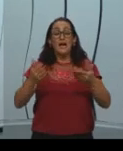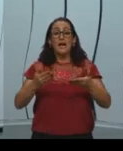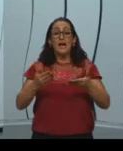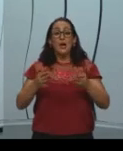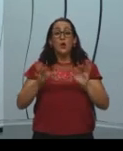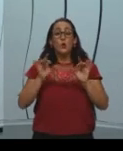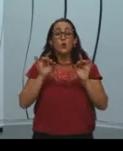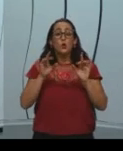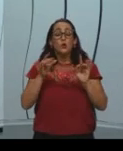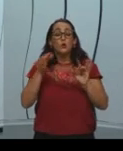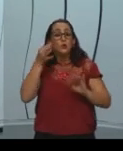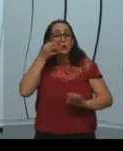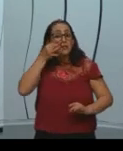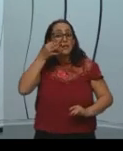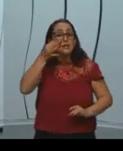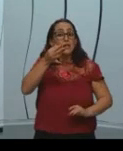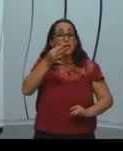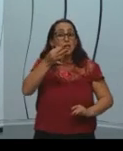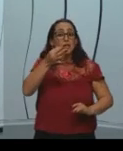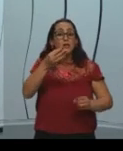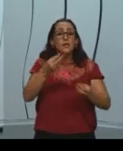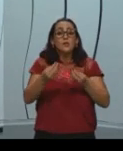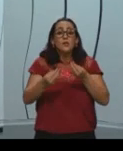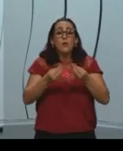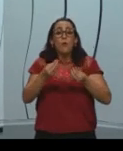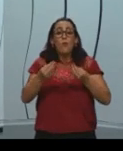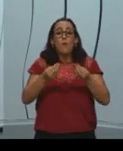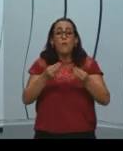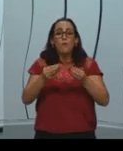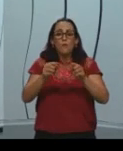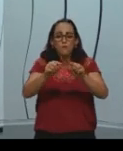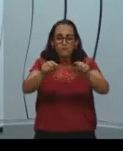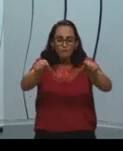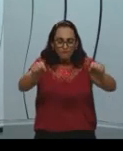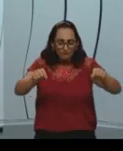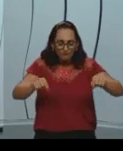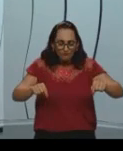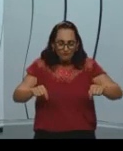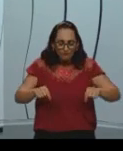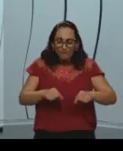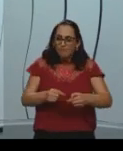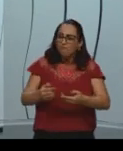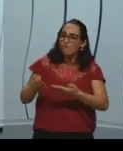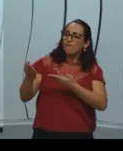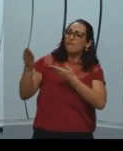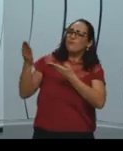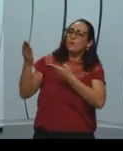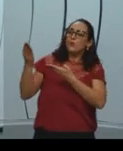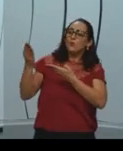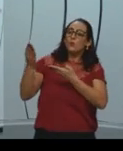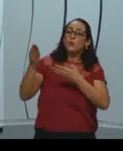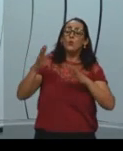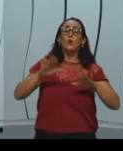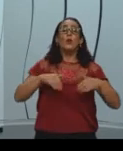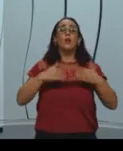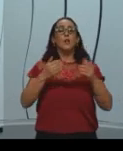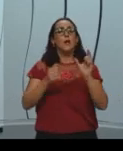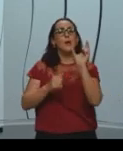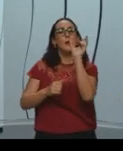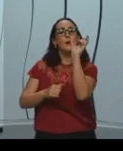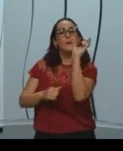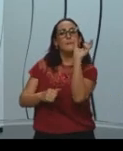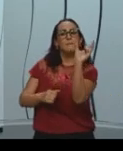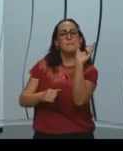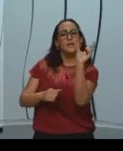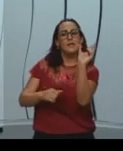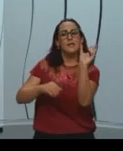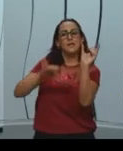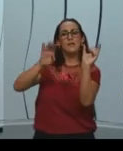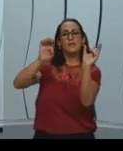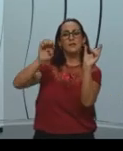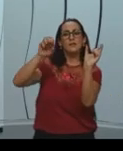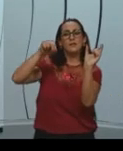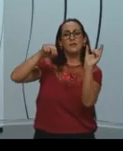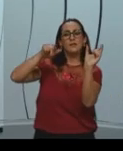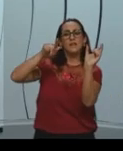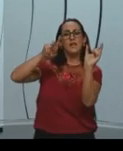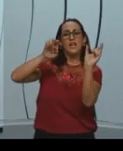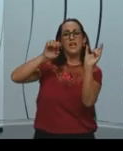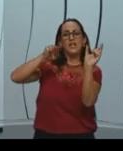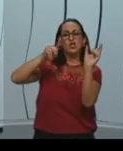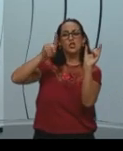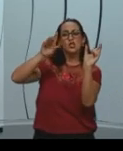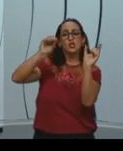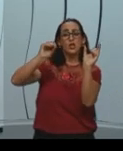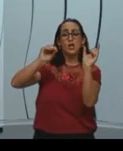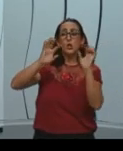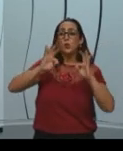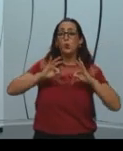estrutura para compreender, né? Então, quando se fala em engenho, nós estamos falando de quê? Né? De toda essa construção que faz com que essa produção